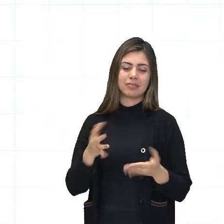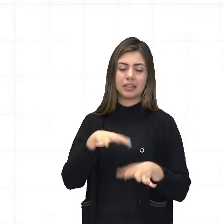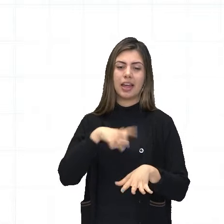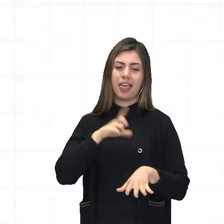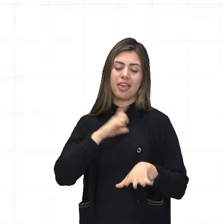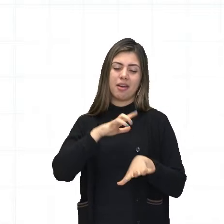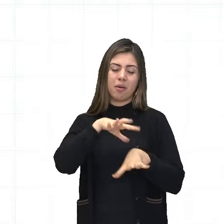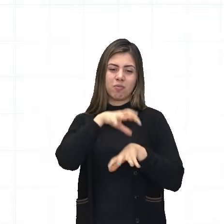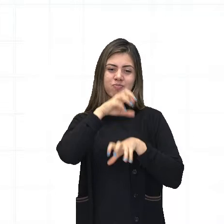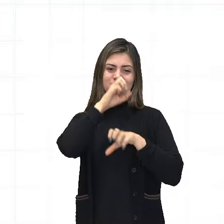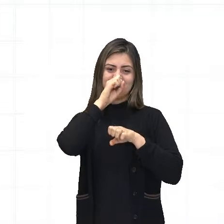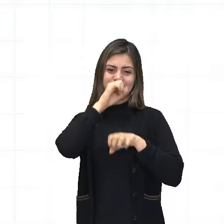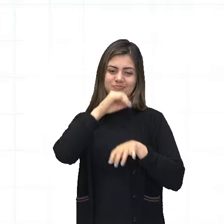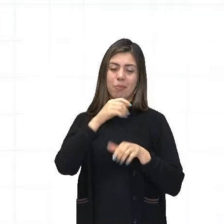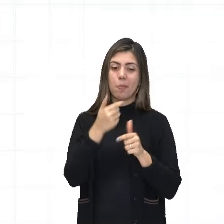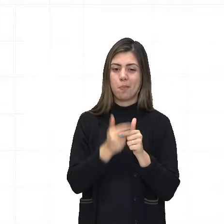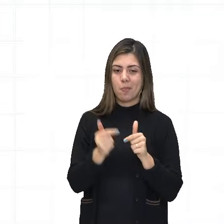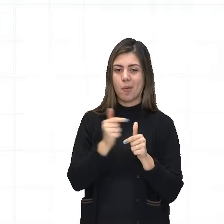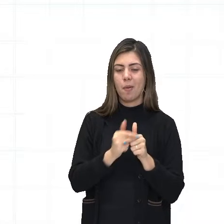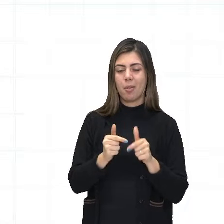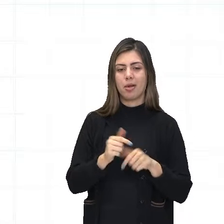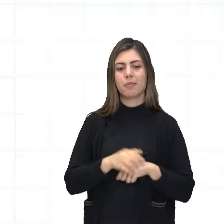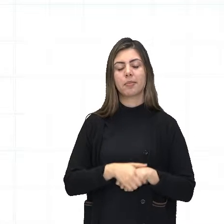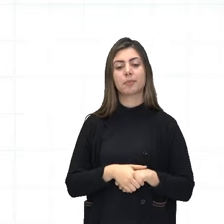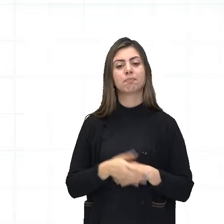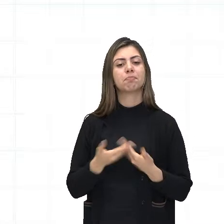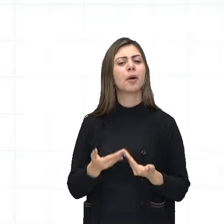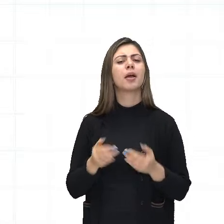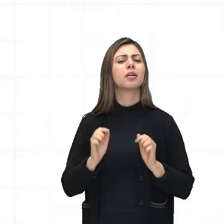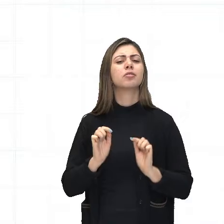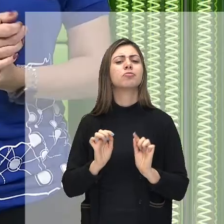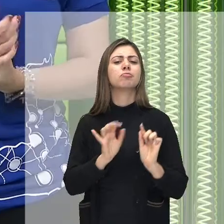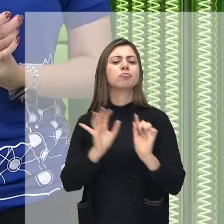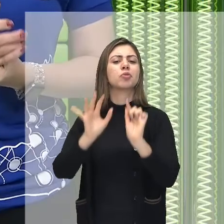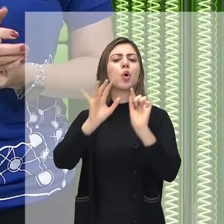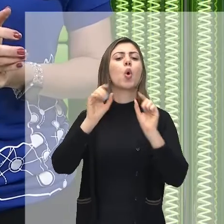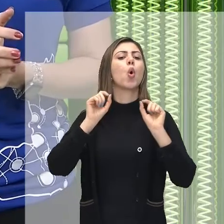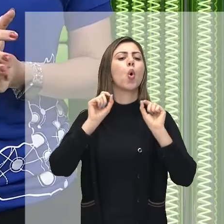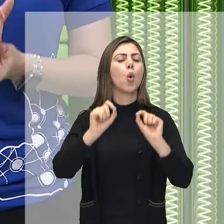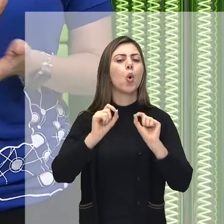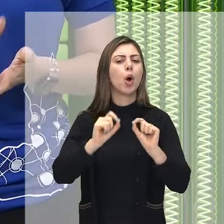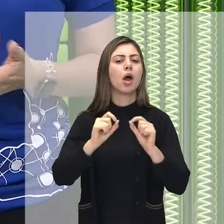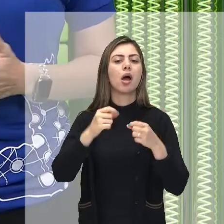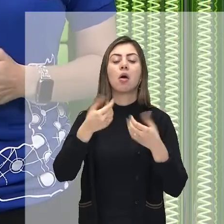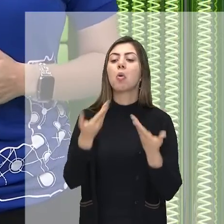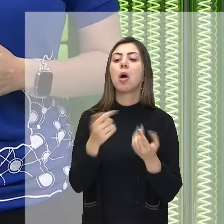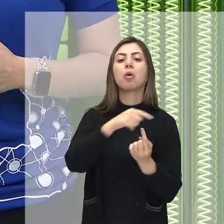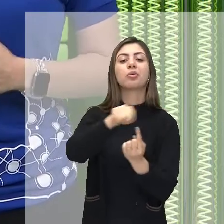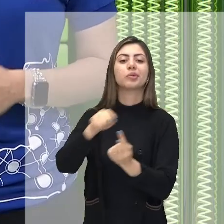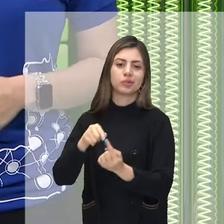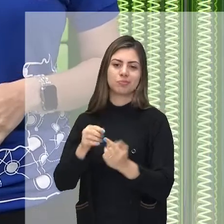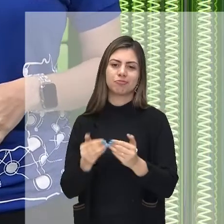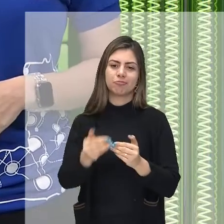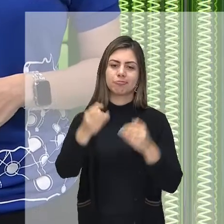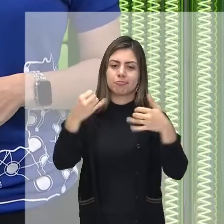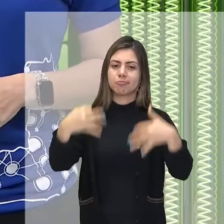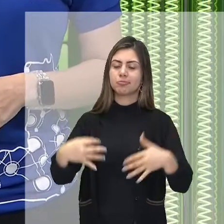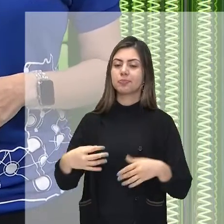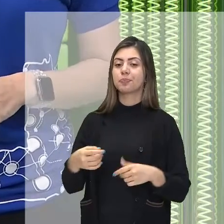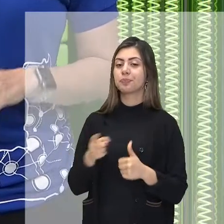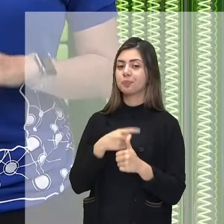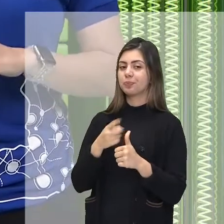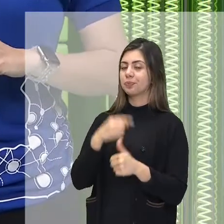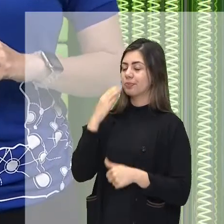pela população, certo? E que gases são esses, né? Então, a gente vai falar aí um pouquinho desses gases, começando